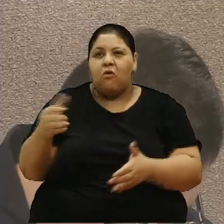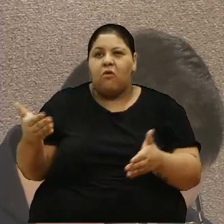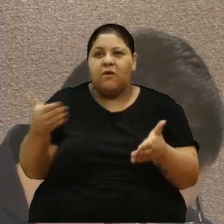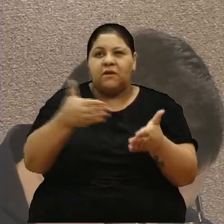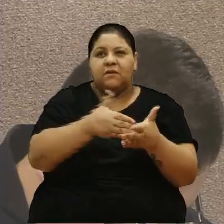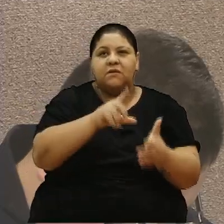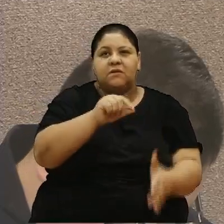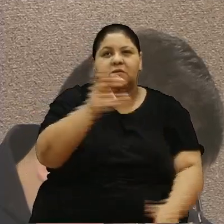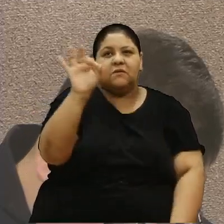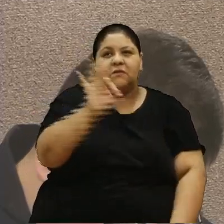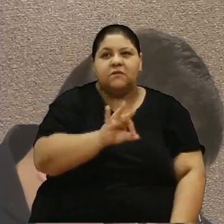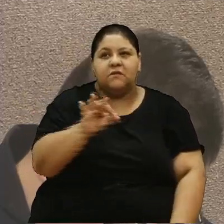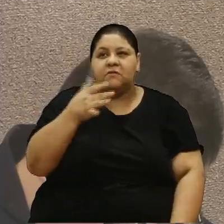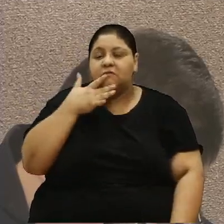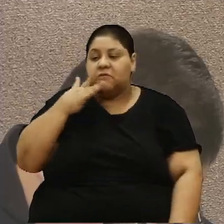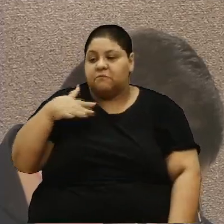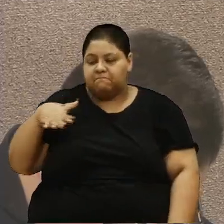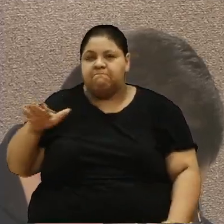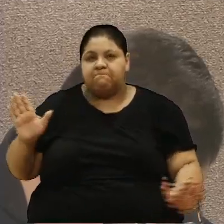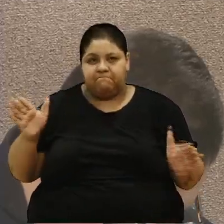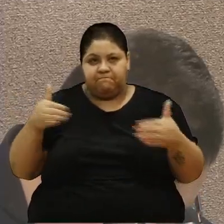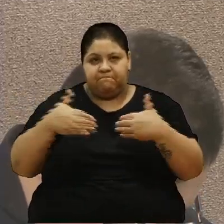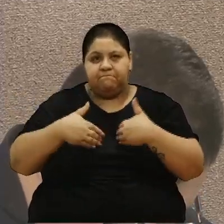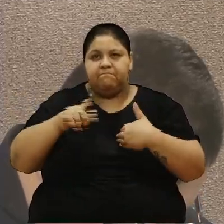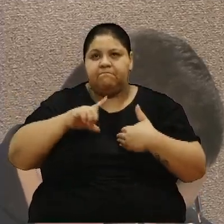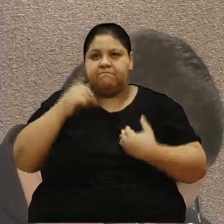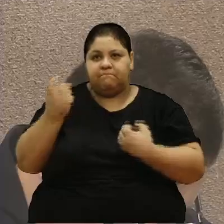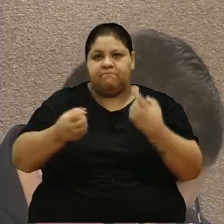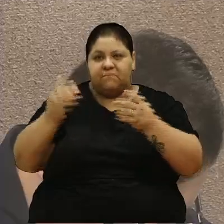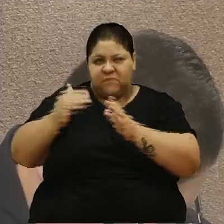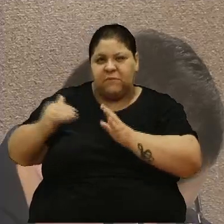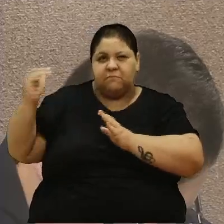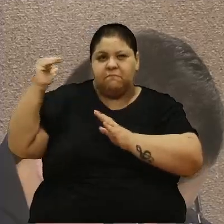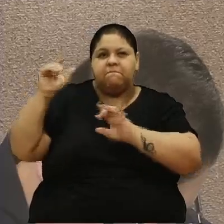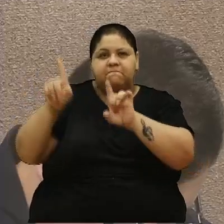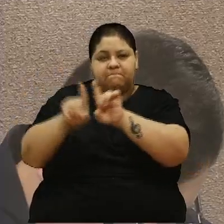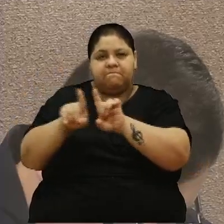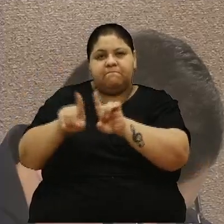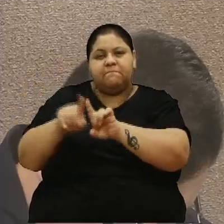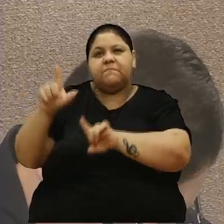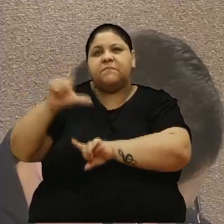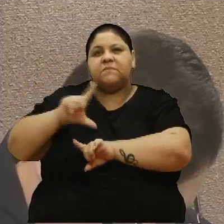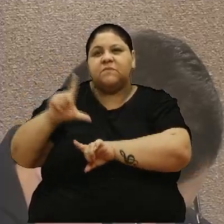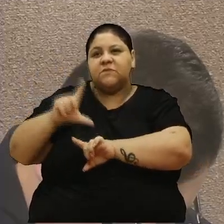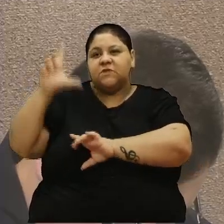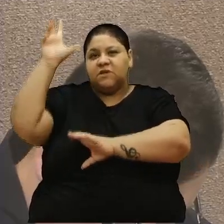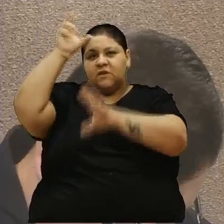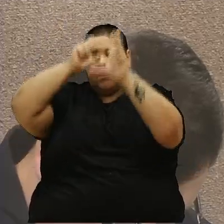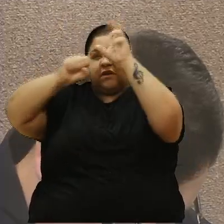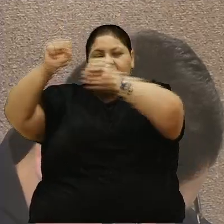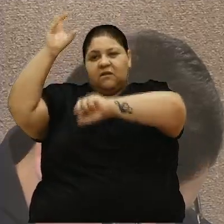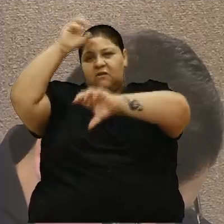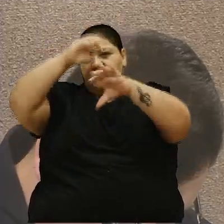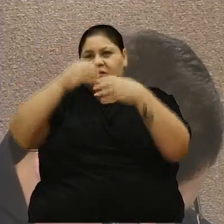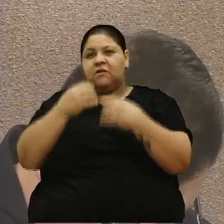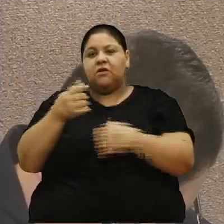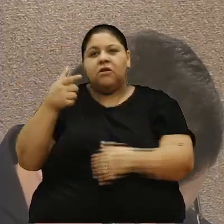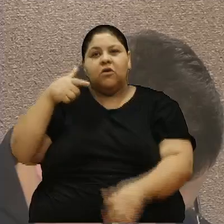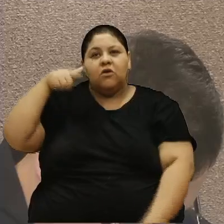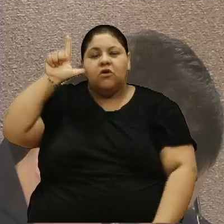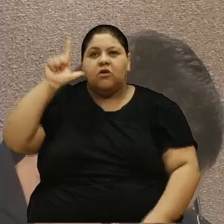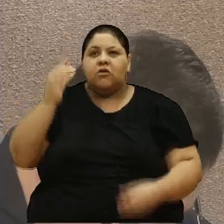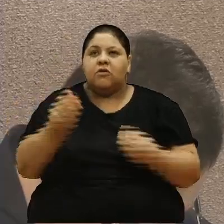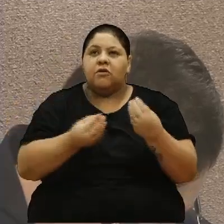10% das crianças são autistas. Nós temos alguns adultos também, e nós temos que aprender a lidar. E ontem, o